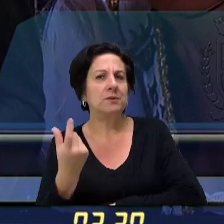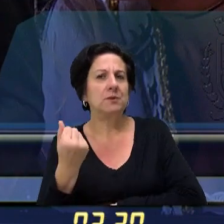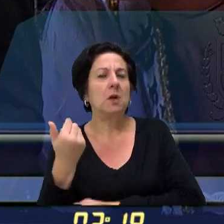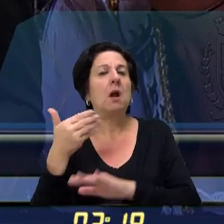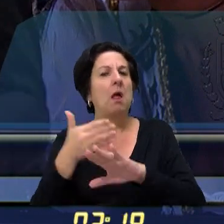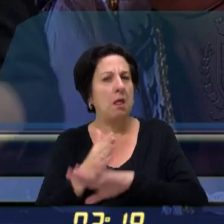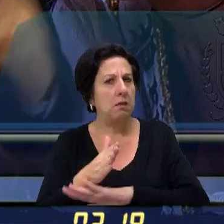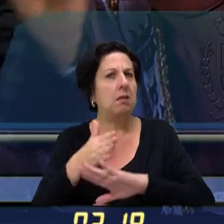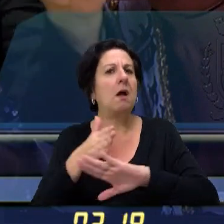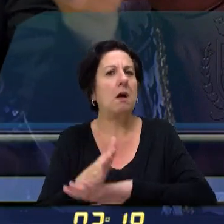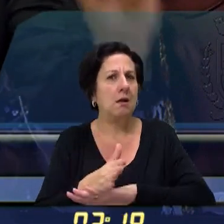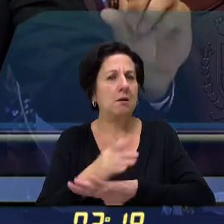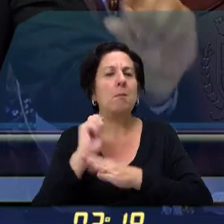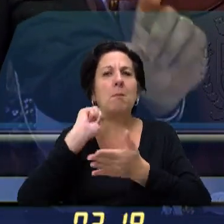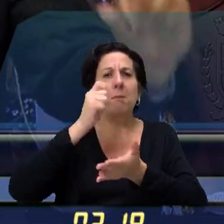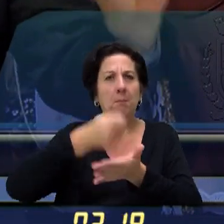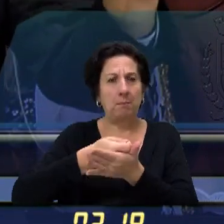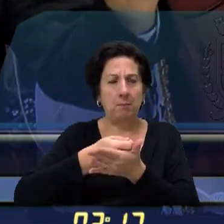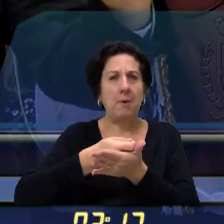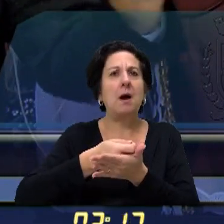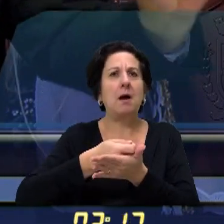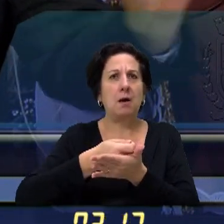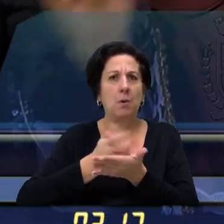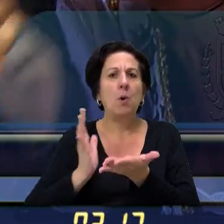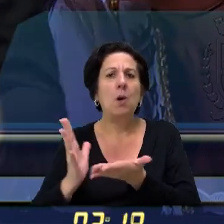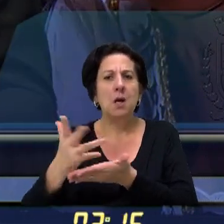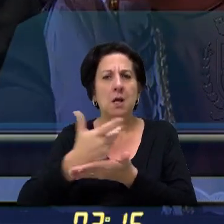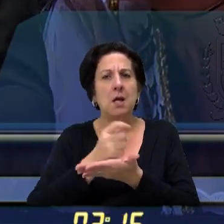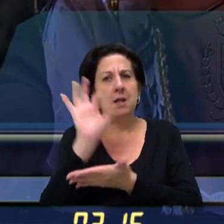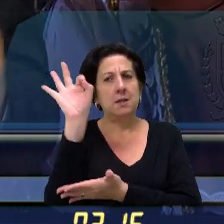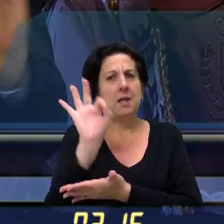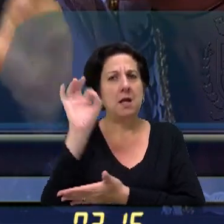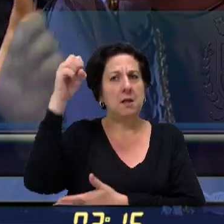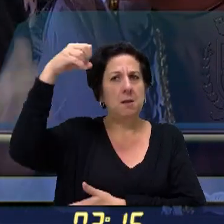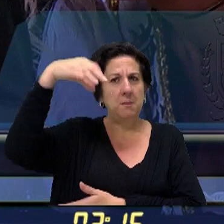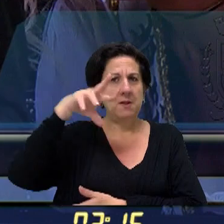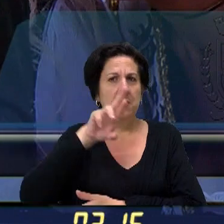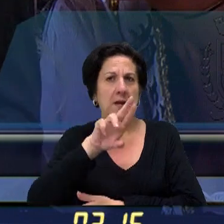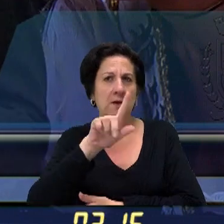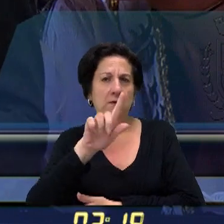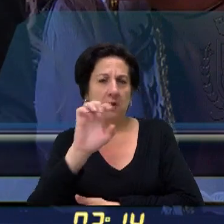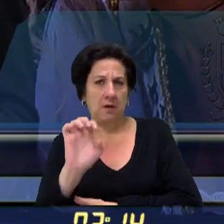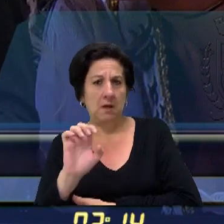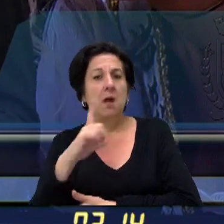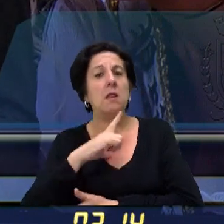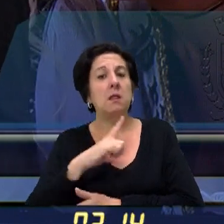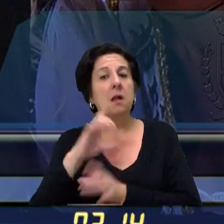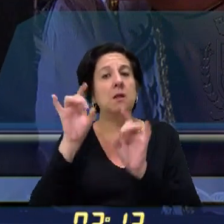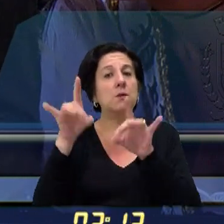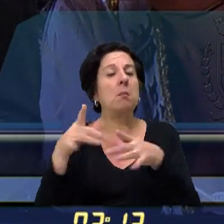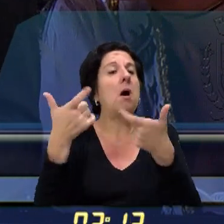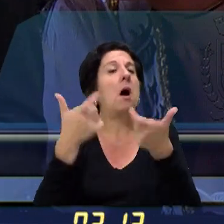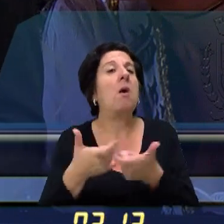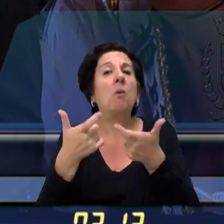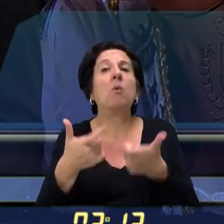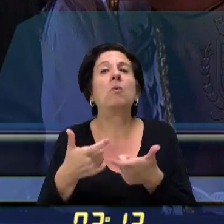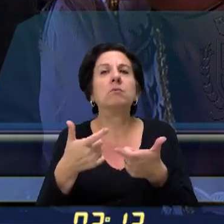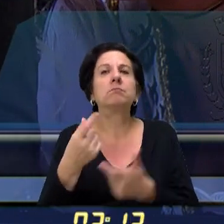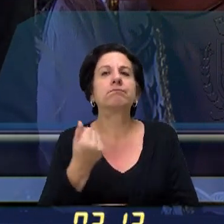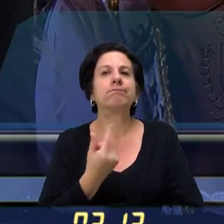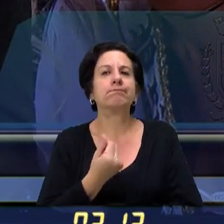está entrando, está sendo pago a taxa de iluminação para a RGE e tem uma sobra, e aonde está indo essa